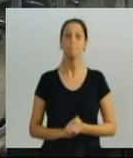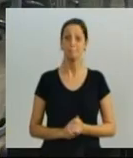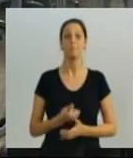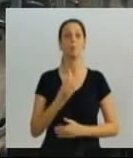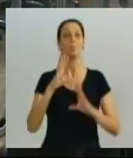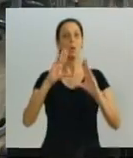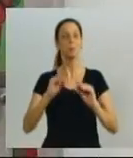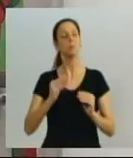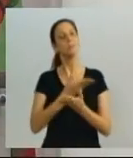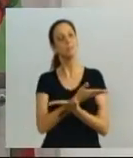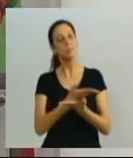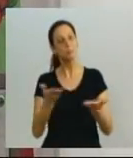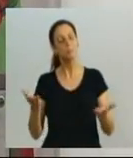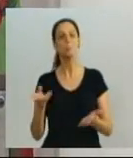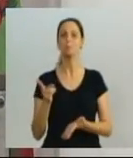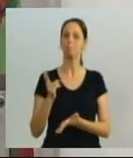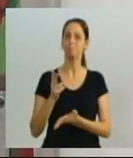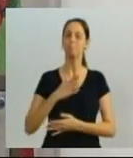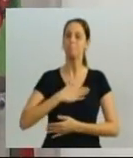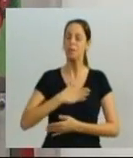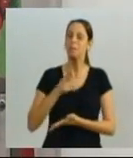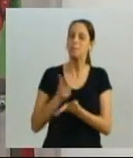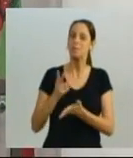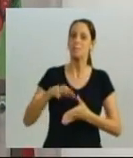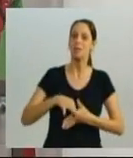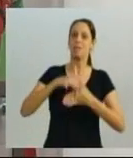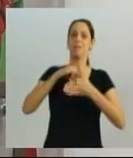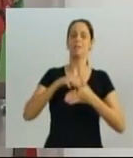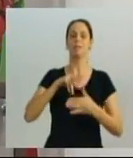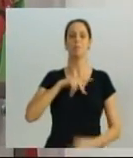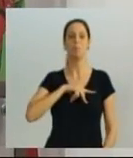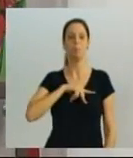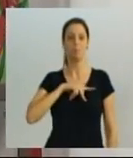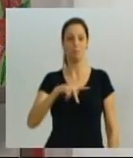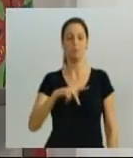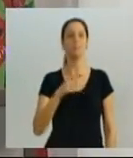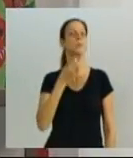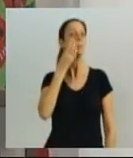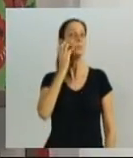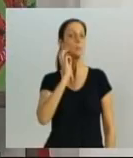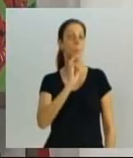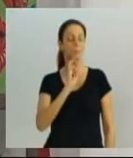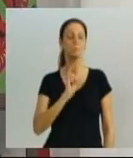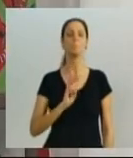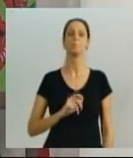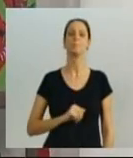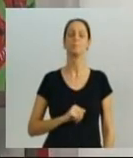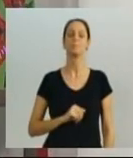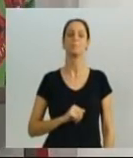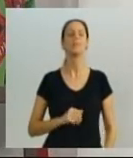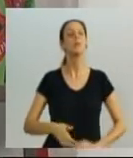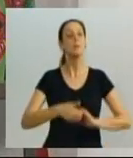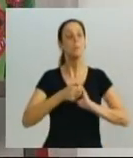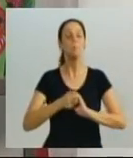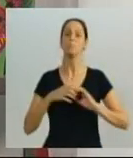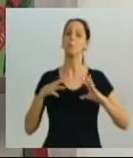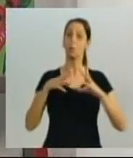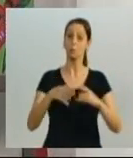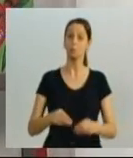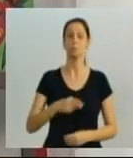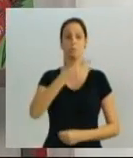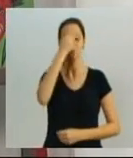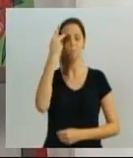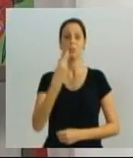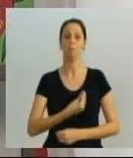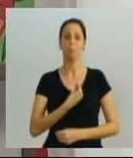todos. Meu sempre líder, presidente Vanderlei, em nome do senhor, cumprimento a todos os presentes hoje à